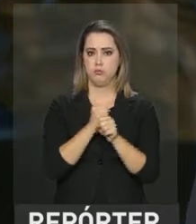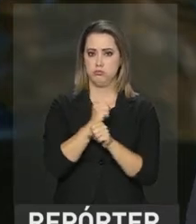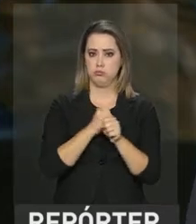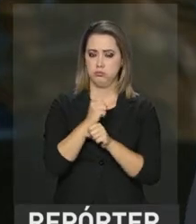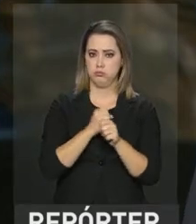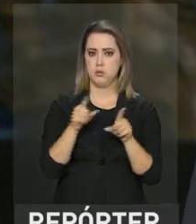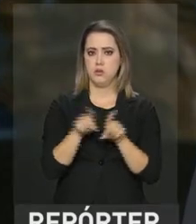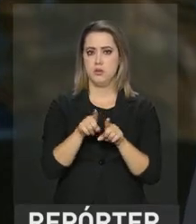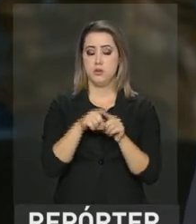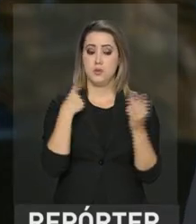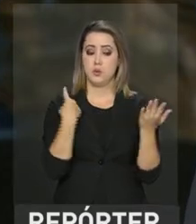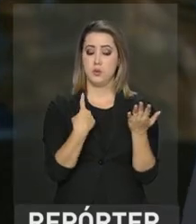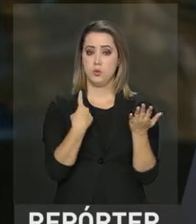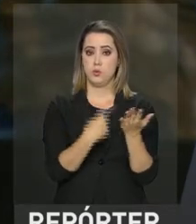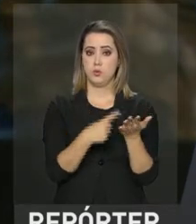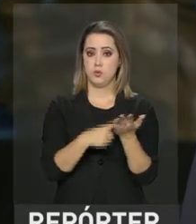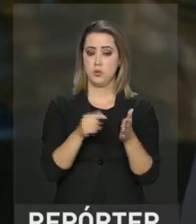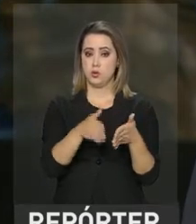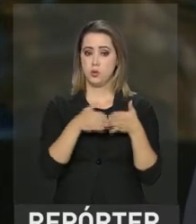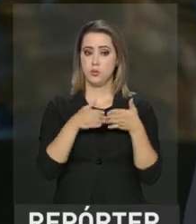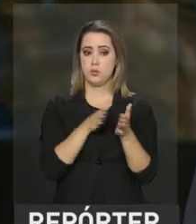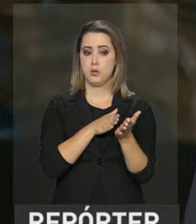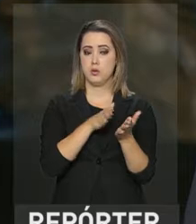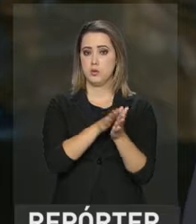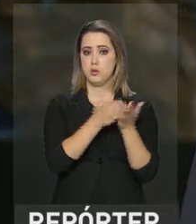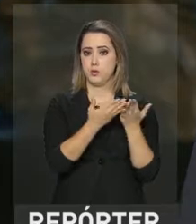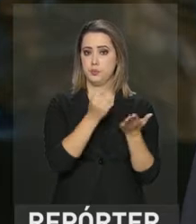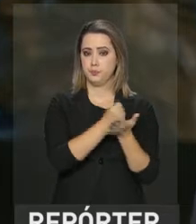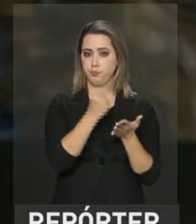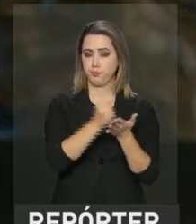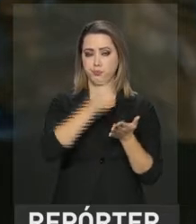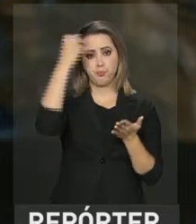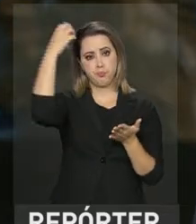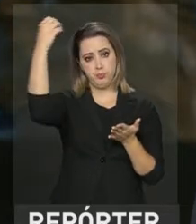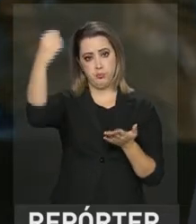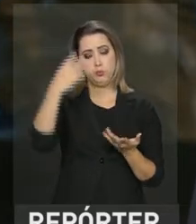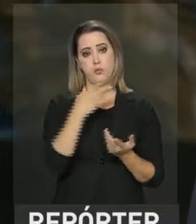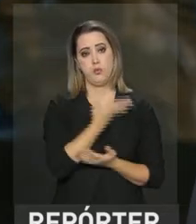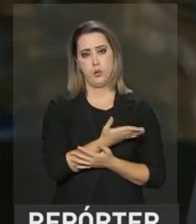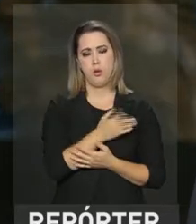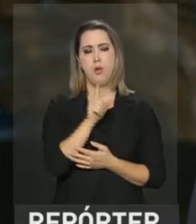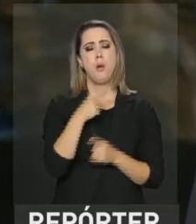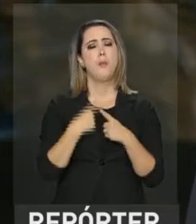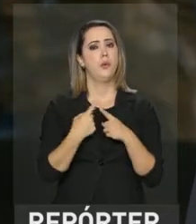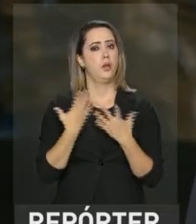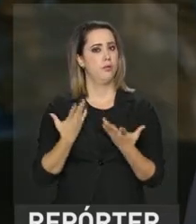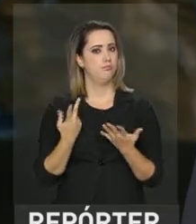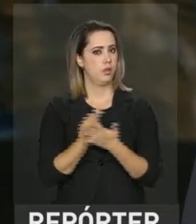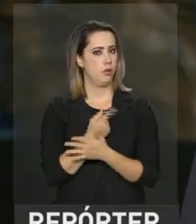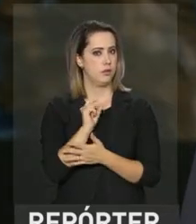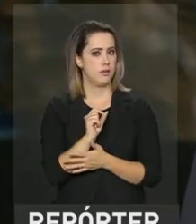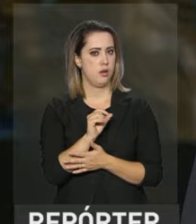os agendamentos de solicitações de passaporte segundo a polícia federal essa suspensão se